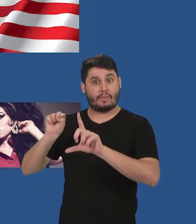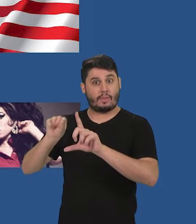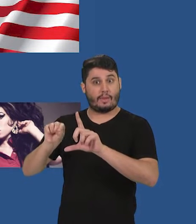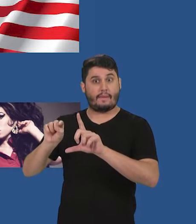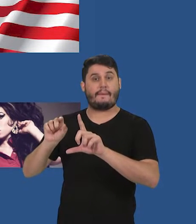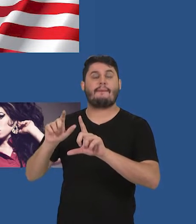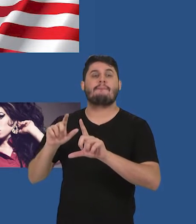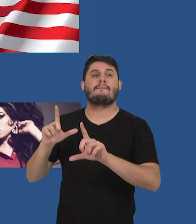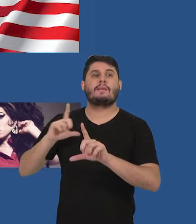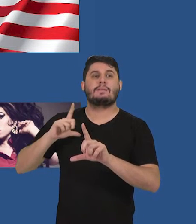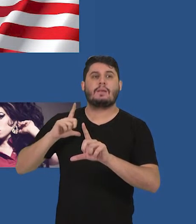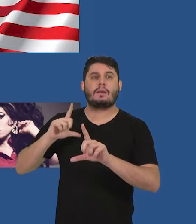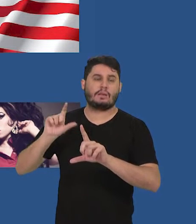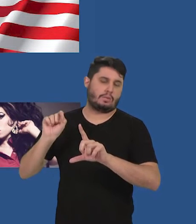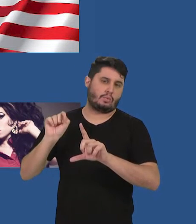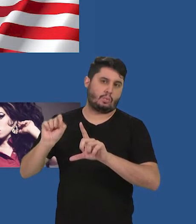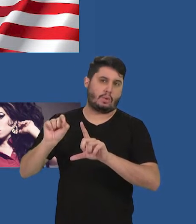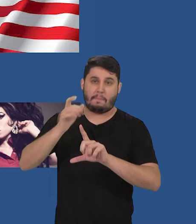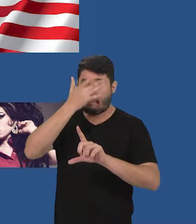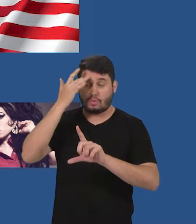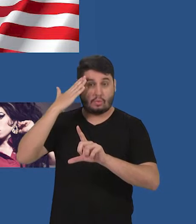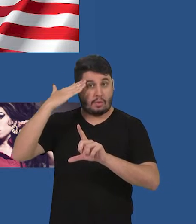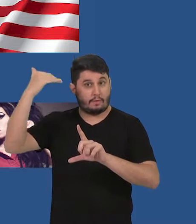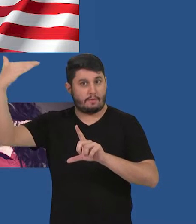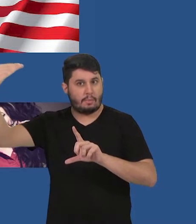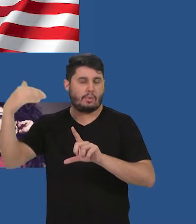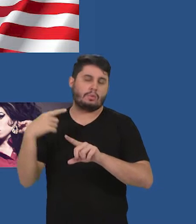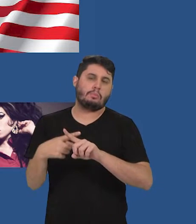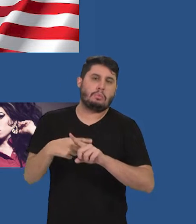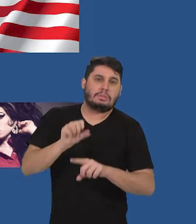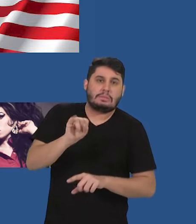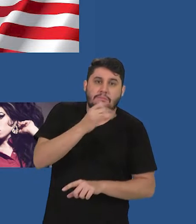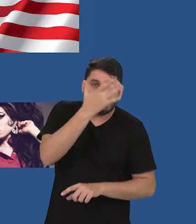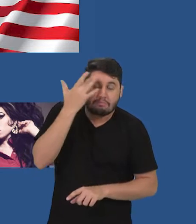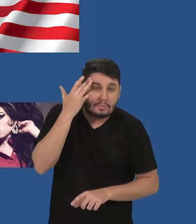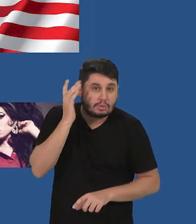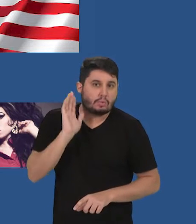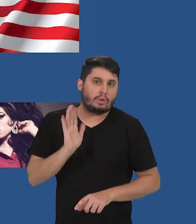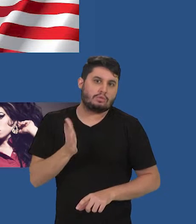americana, que talvez pelo grupo que tem acesso a esse tipo de